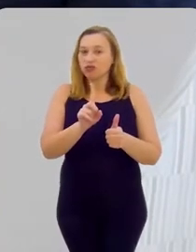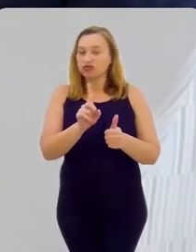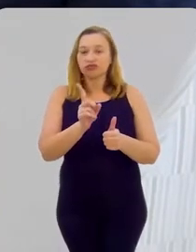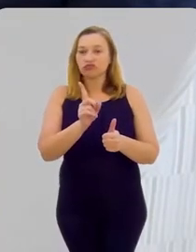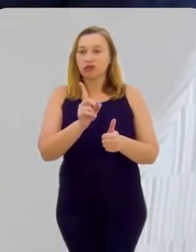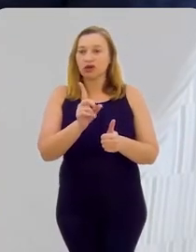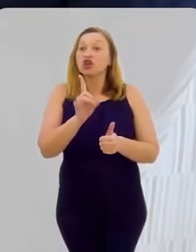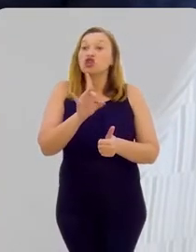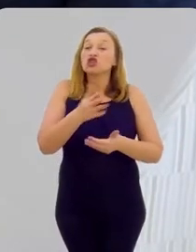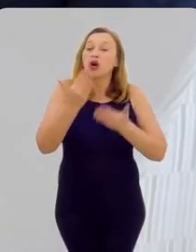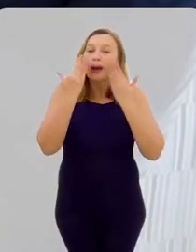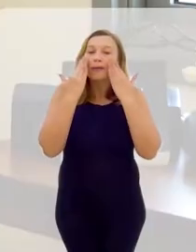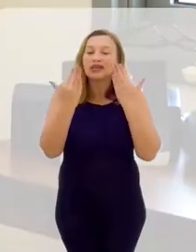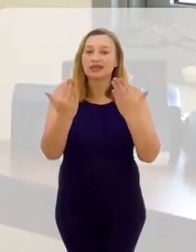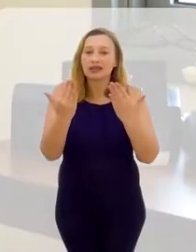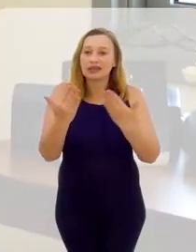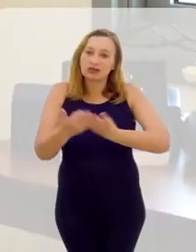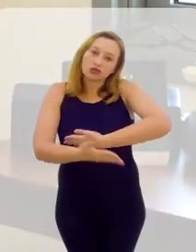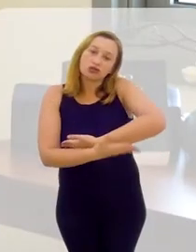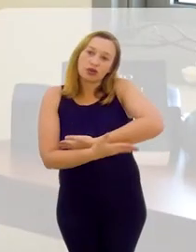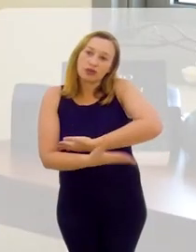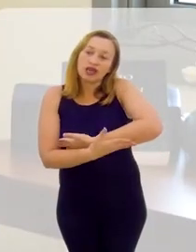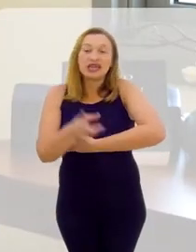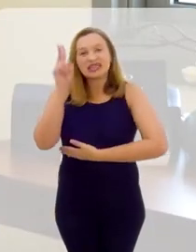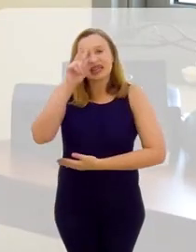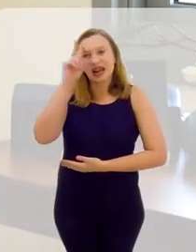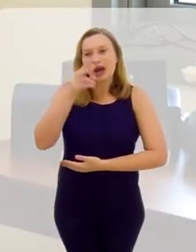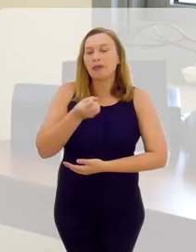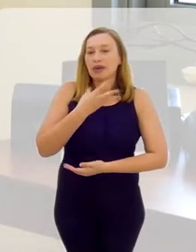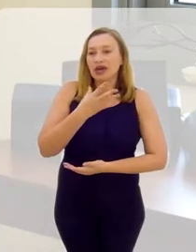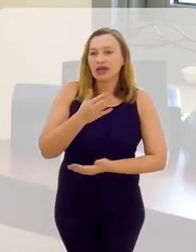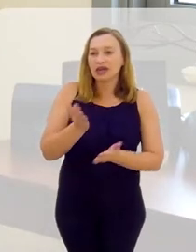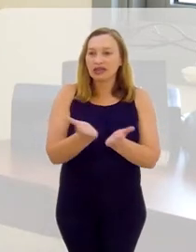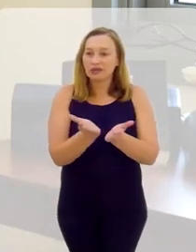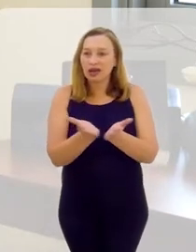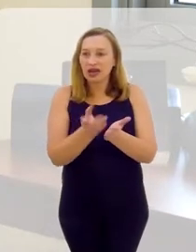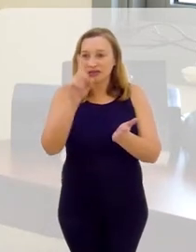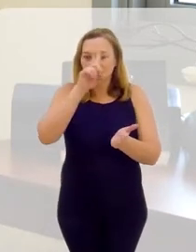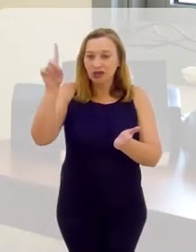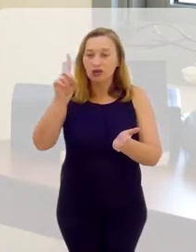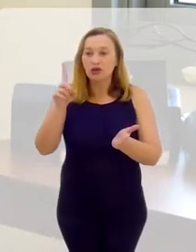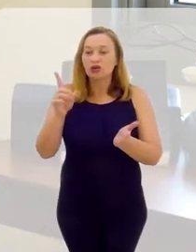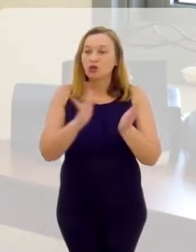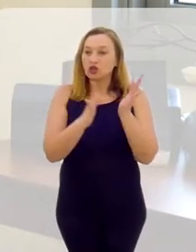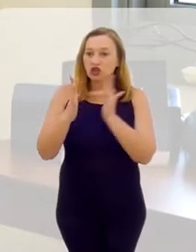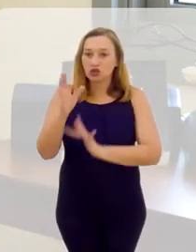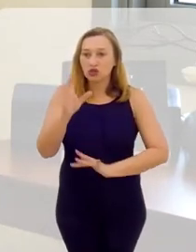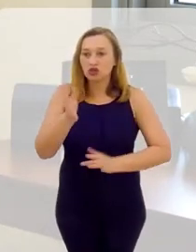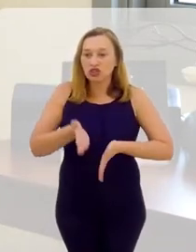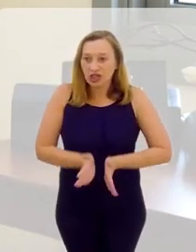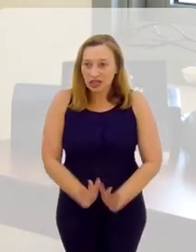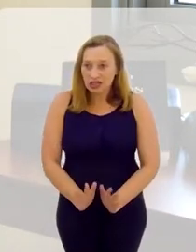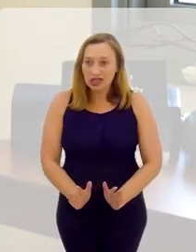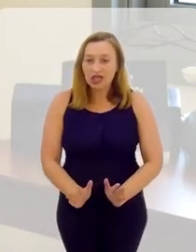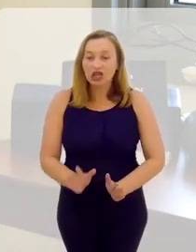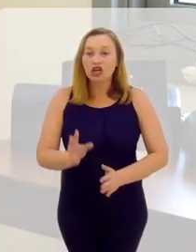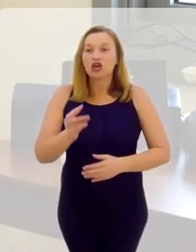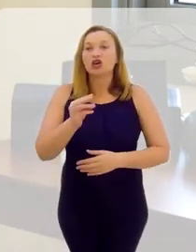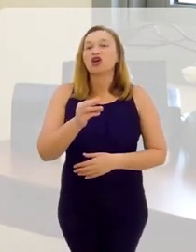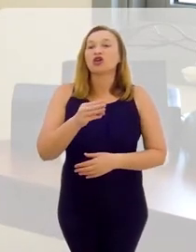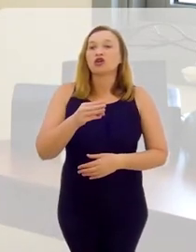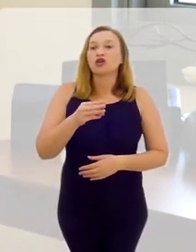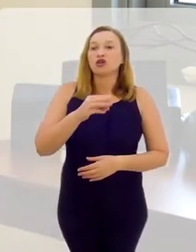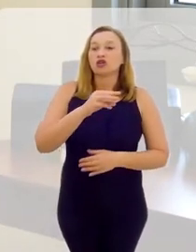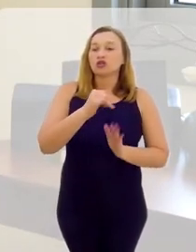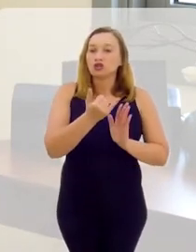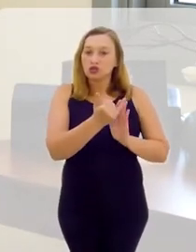batismo ainda. Não? É só uma apresentação. Se a gente lembrar bem nas Escrituras, quando Jesus nasceu, José e Maria foram apresentá-lo